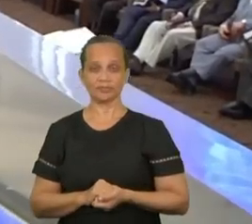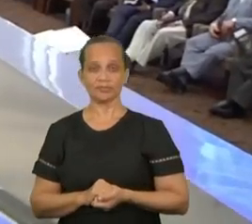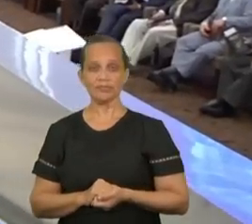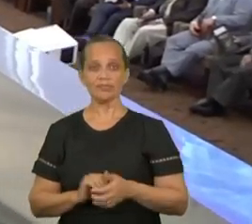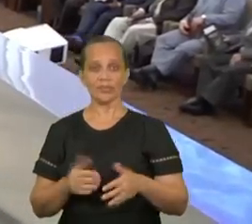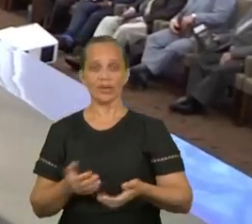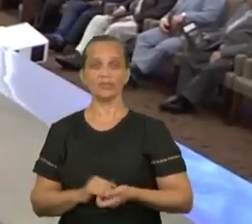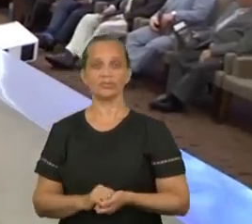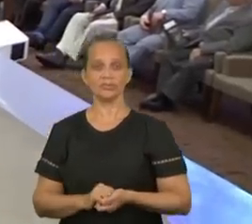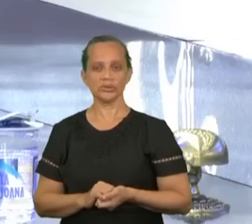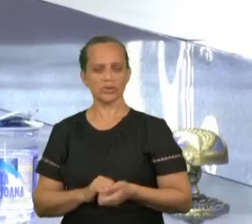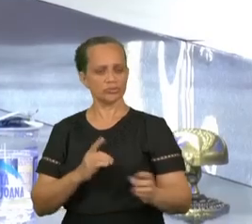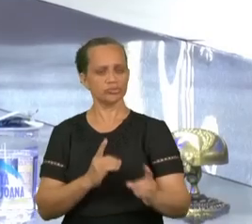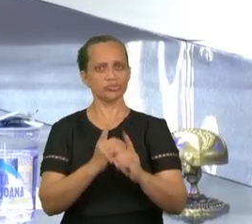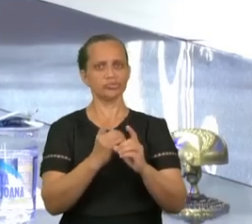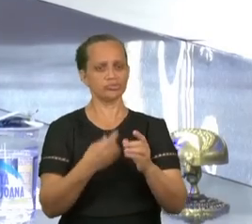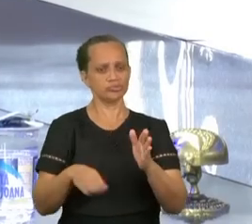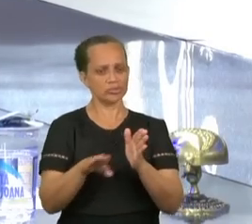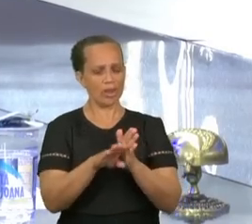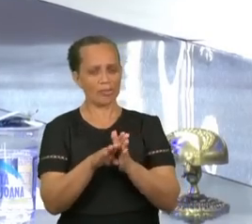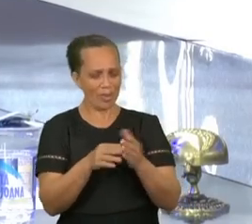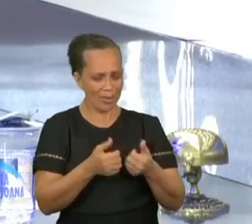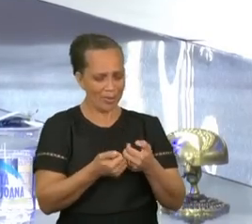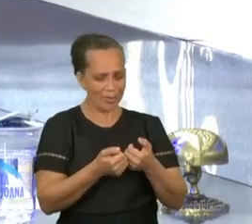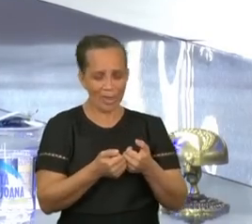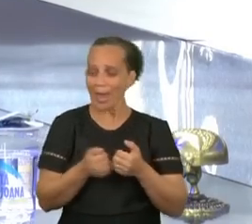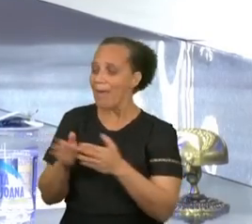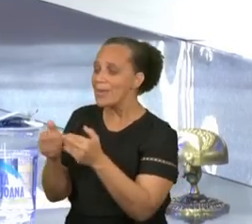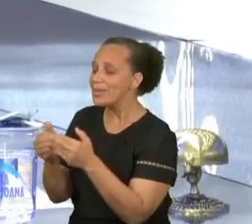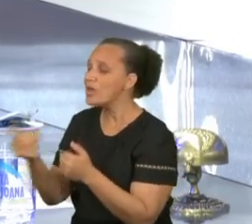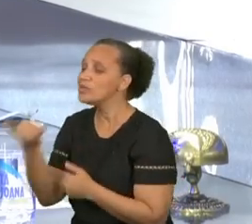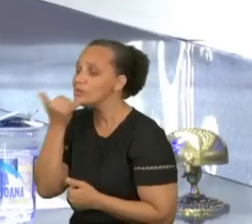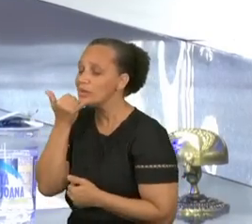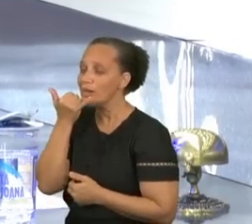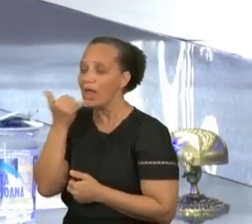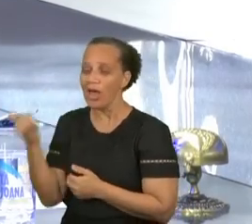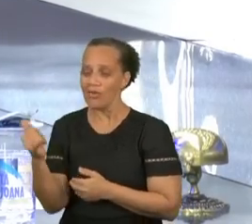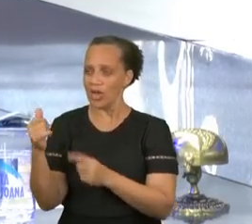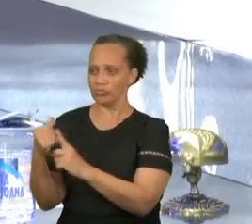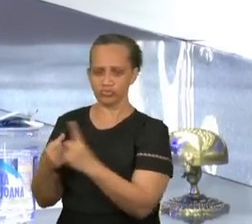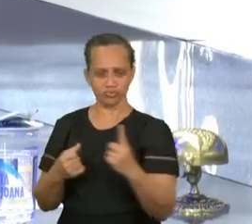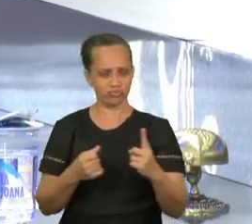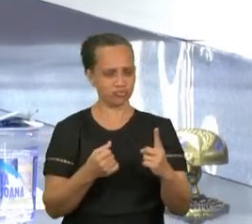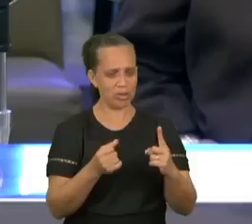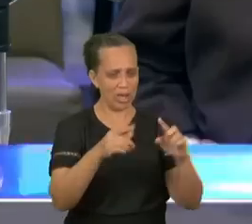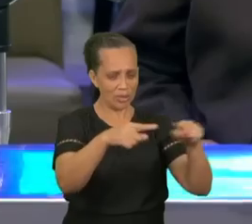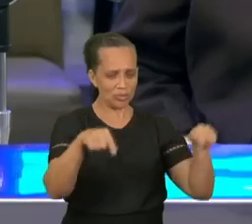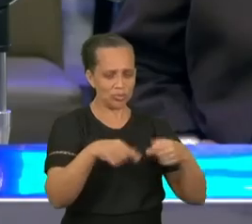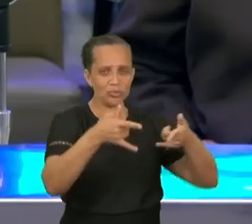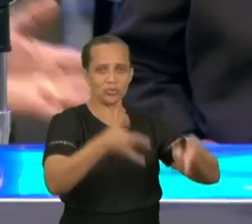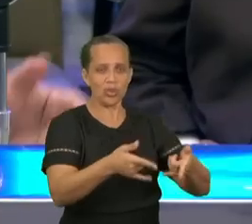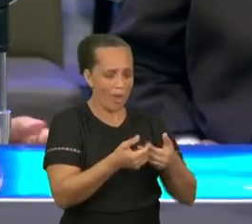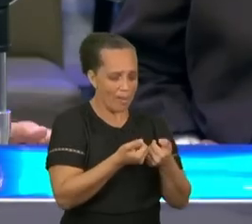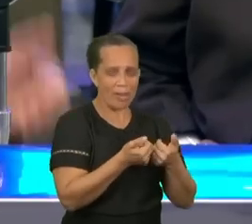chega perto aí tá com o iPad mãe me deu iPad pai me dê seu iPad leva para lá vai lá para dentro do quarto e fica